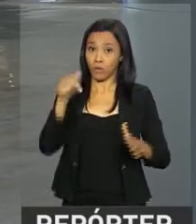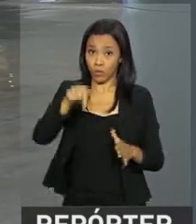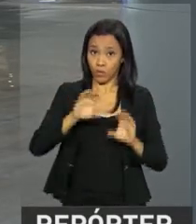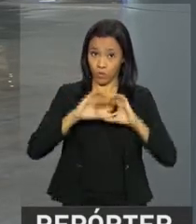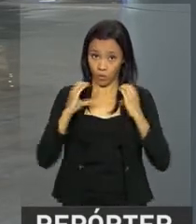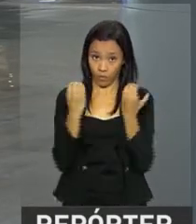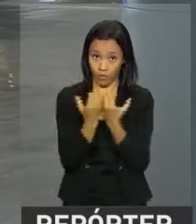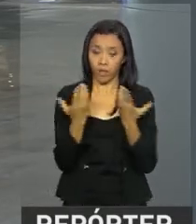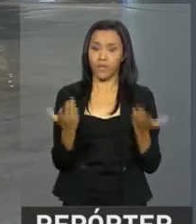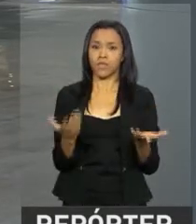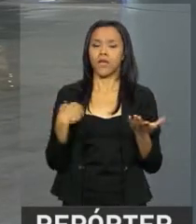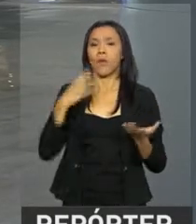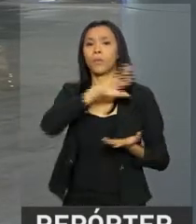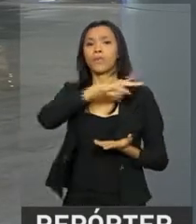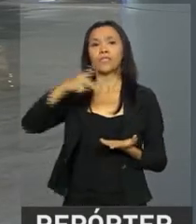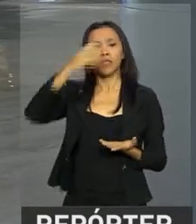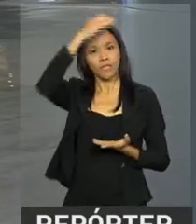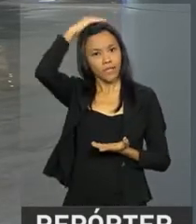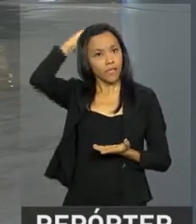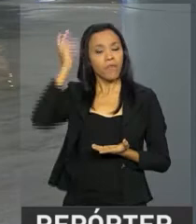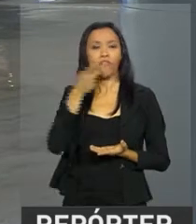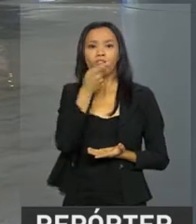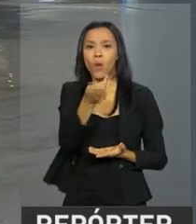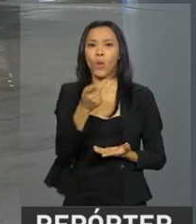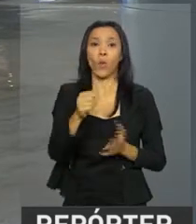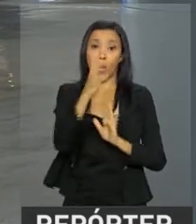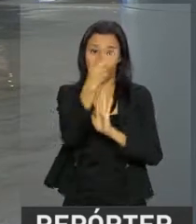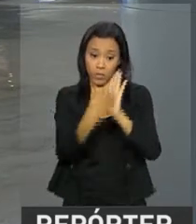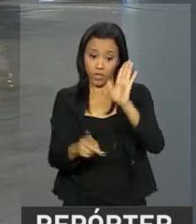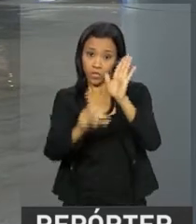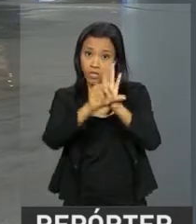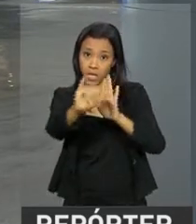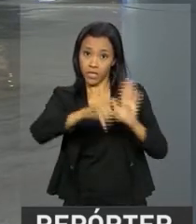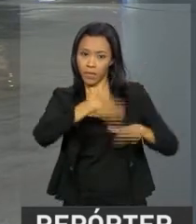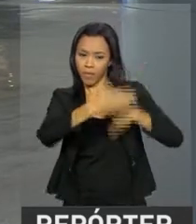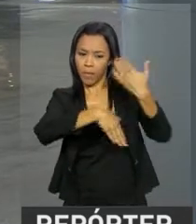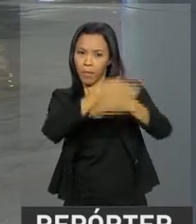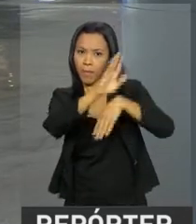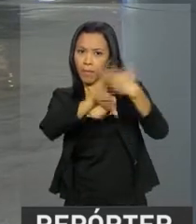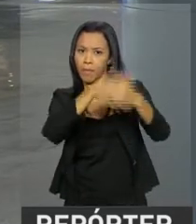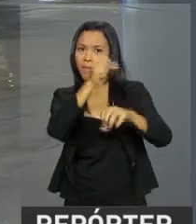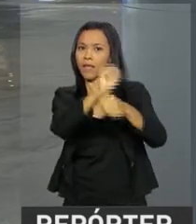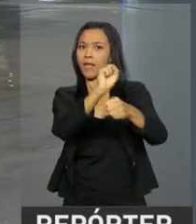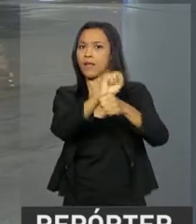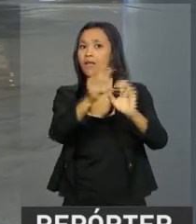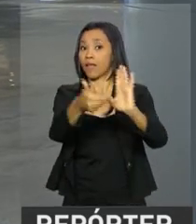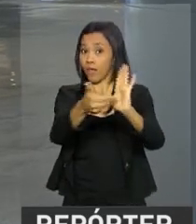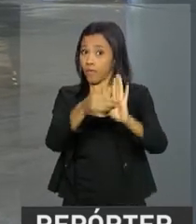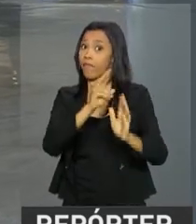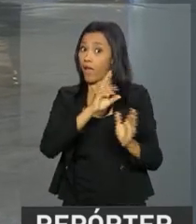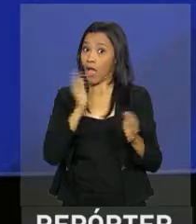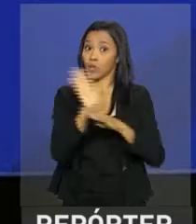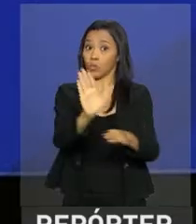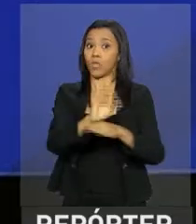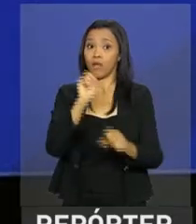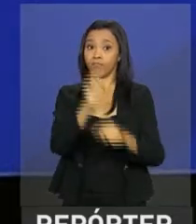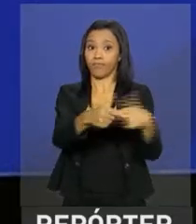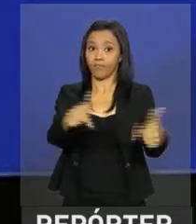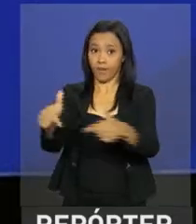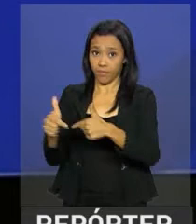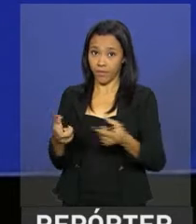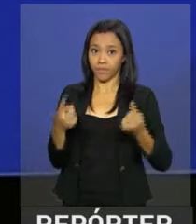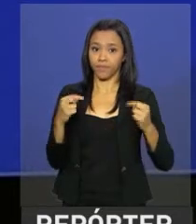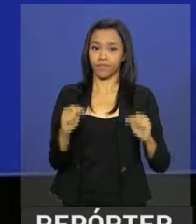o presidente Michel Temer disse que a aprovação do projeto de lei que tramita na Câmara vai ajudar na geração de empregos.